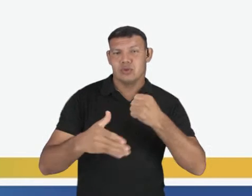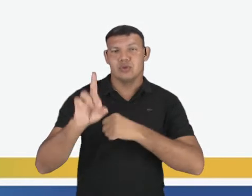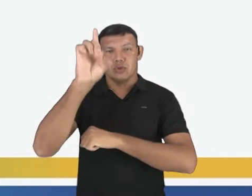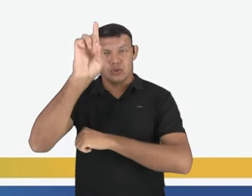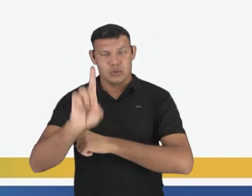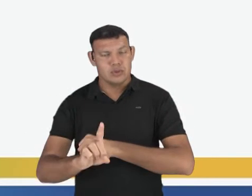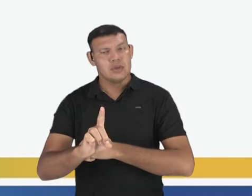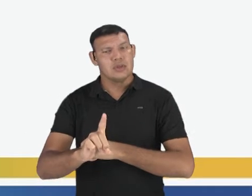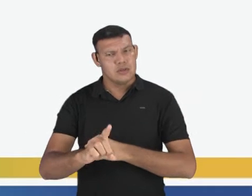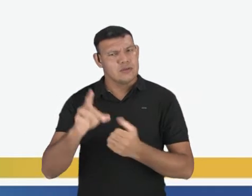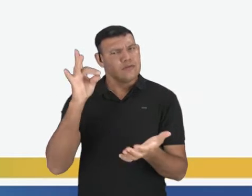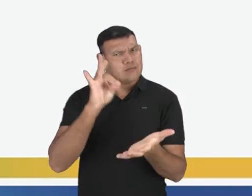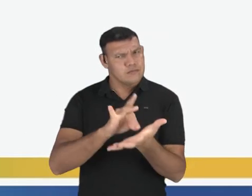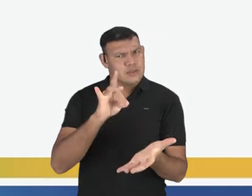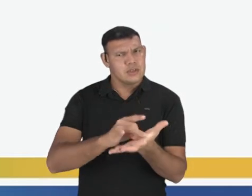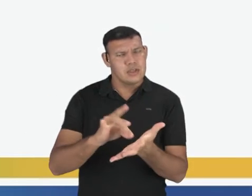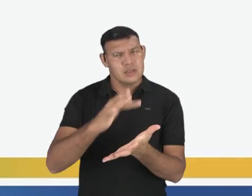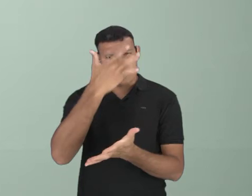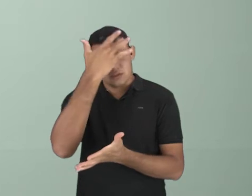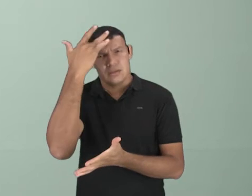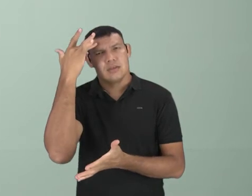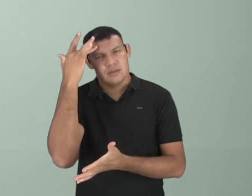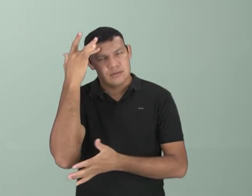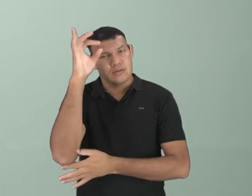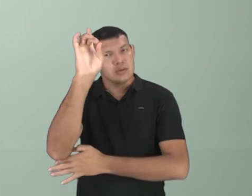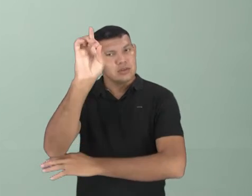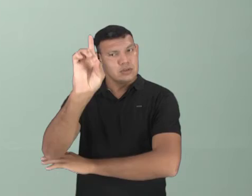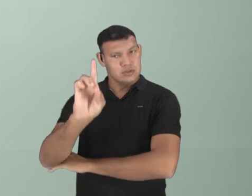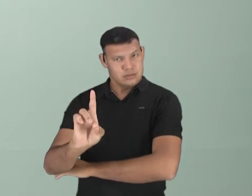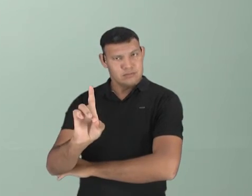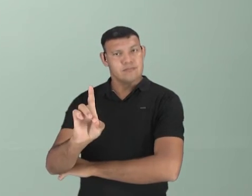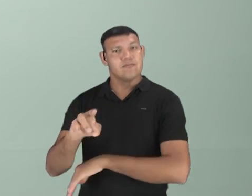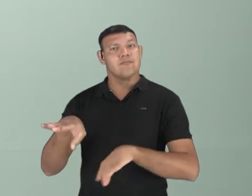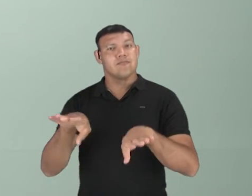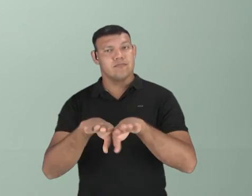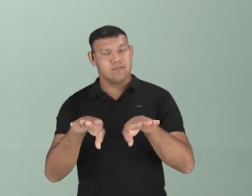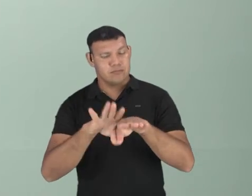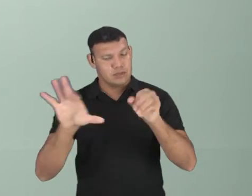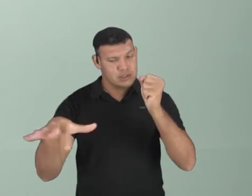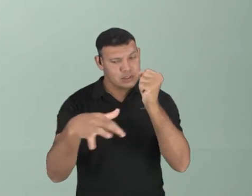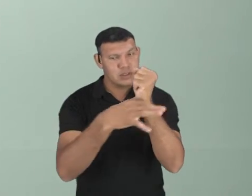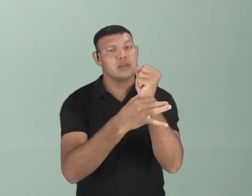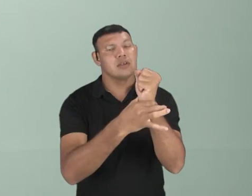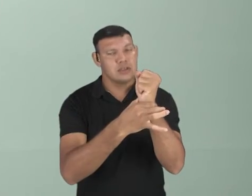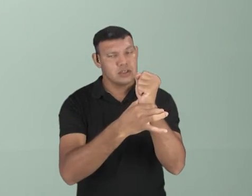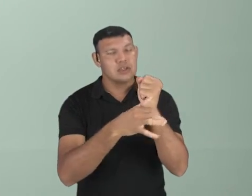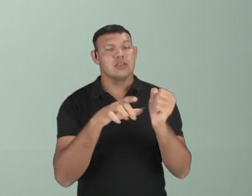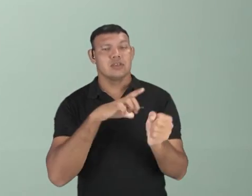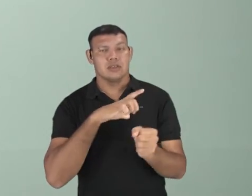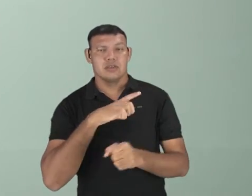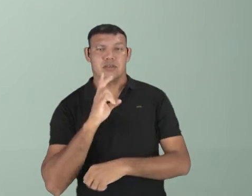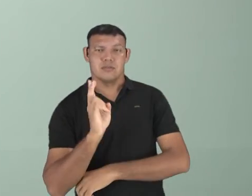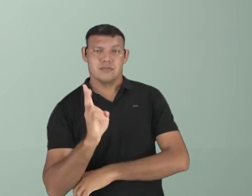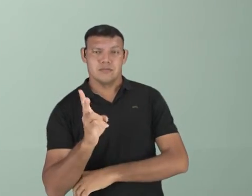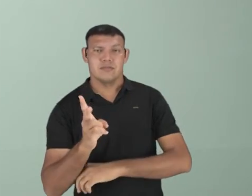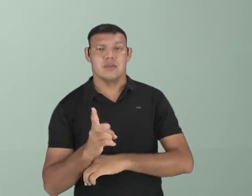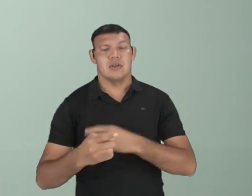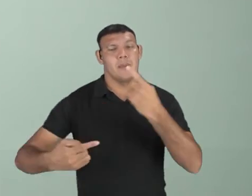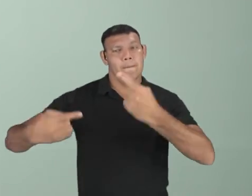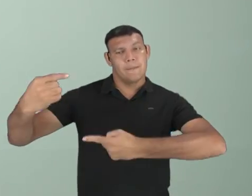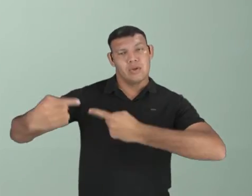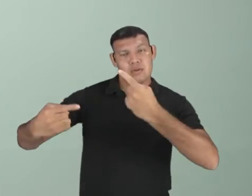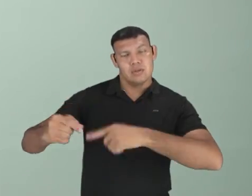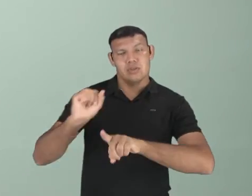de fato, né, que essas pessoas elas tenham direitos e também essas garantias, né, tanto individuais como políticas,